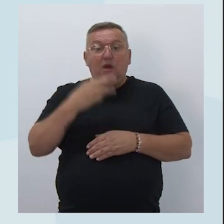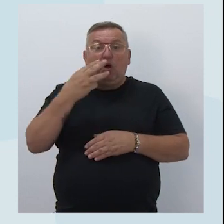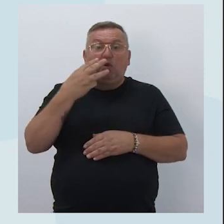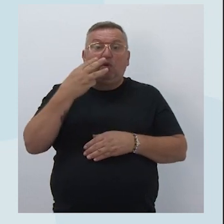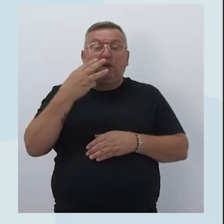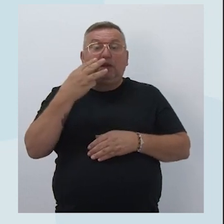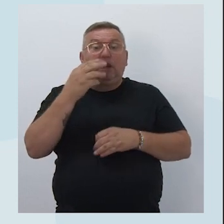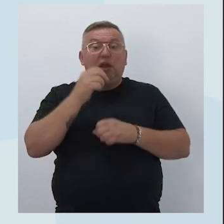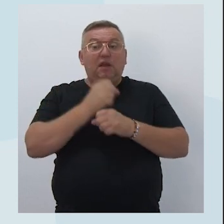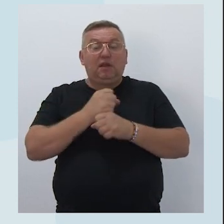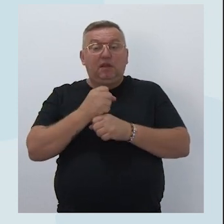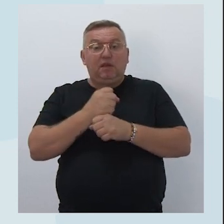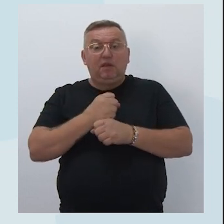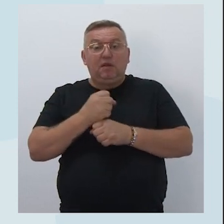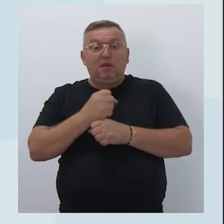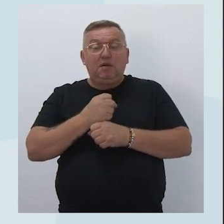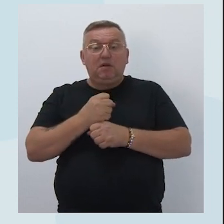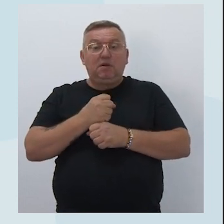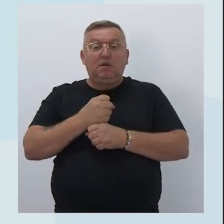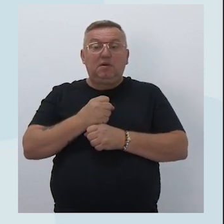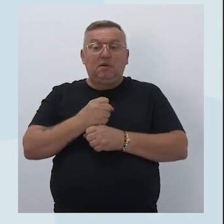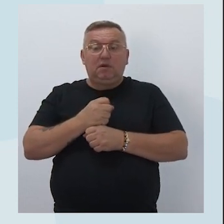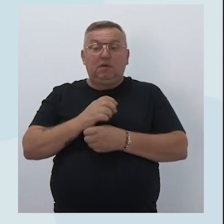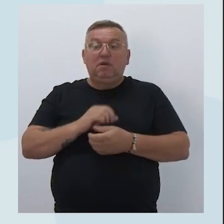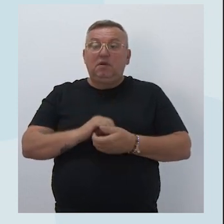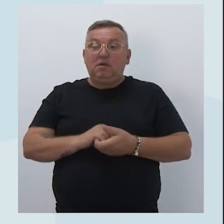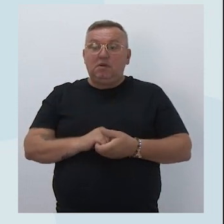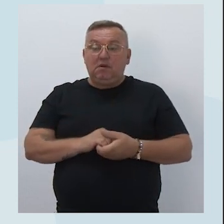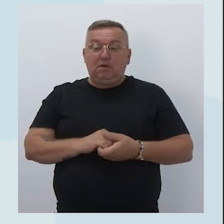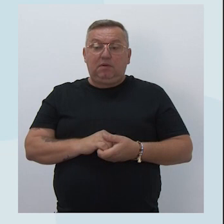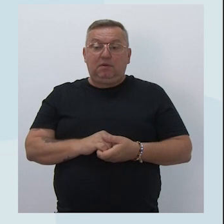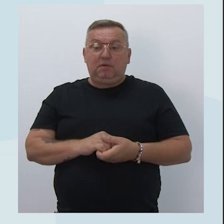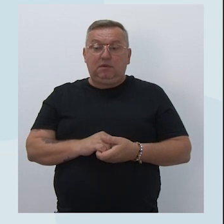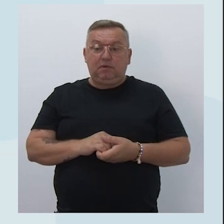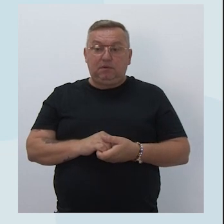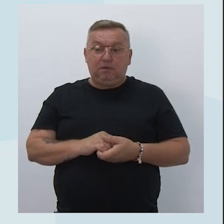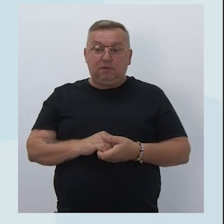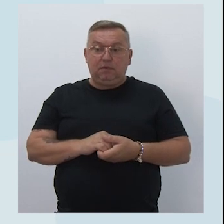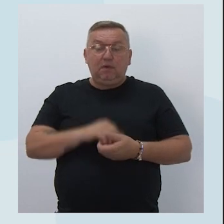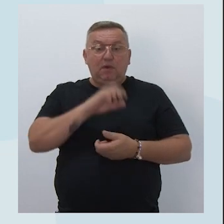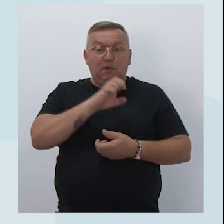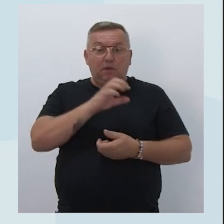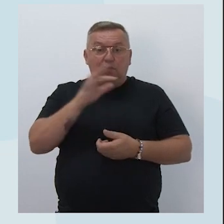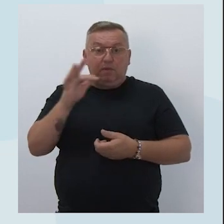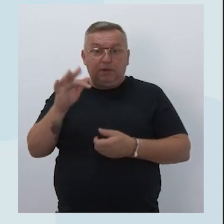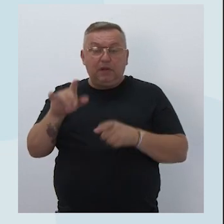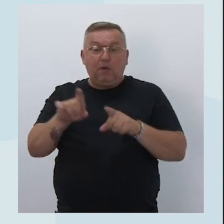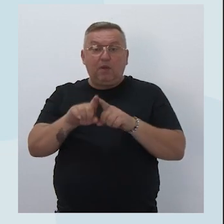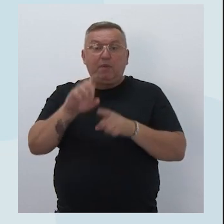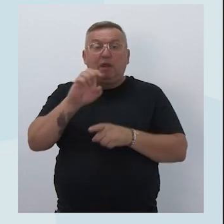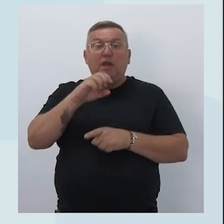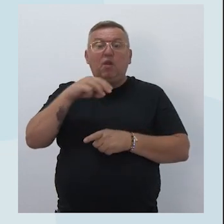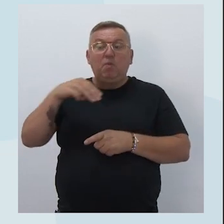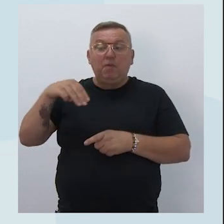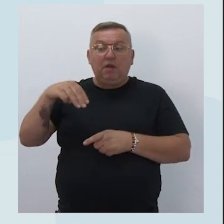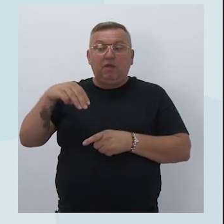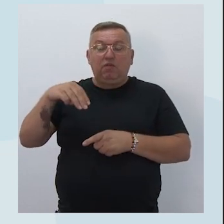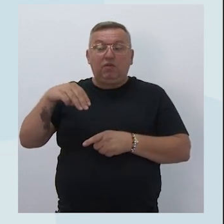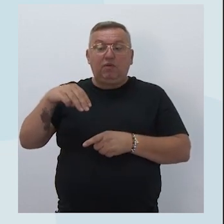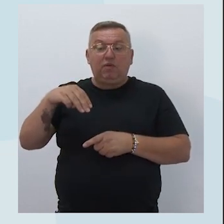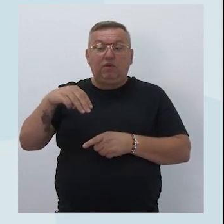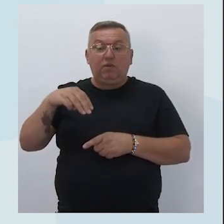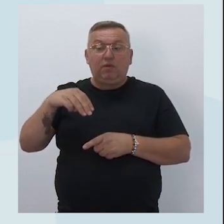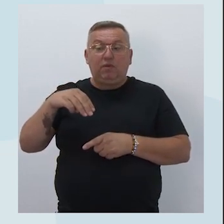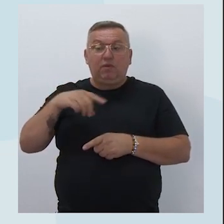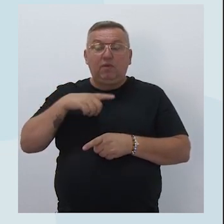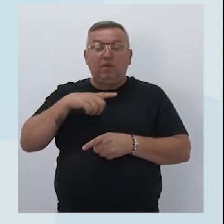etapa, em todo o currículo, nas etapas de ensino fundamental e ensino médio. Isso, aí está